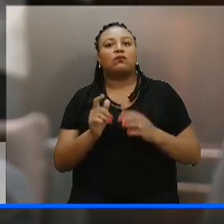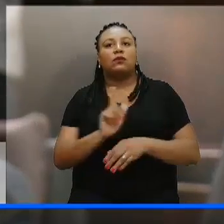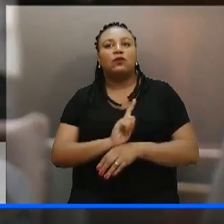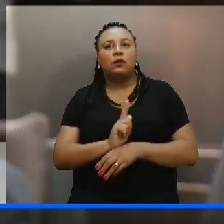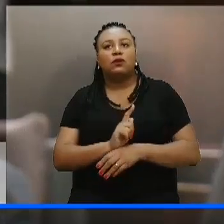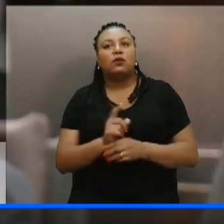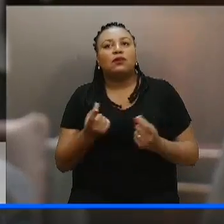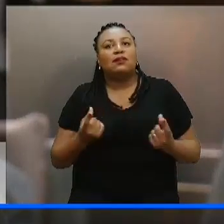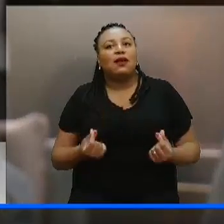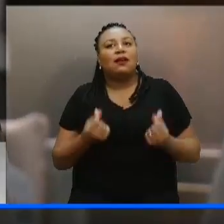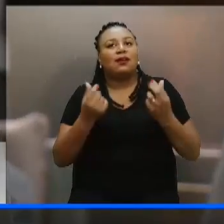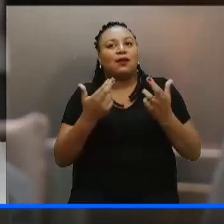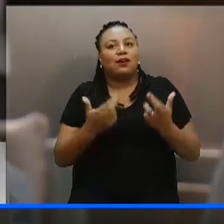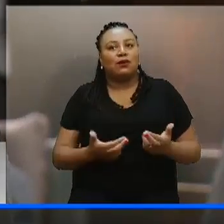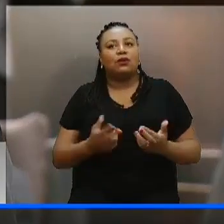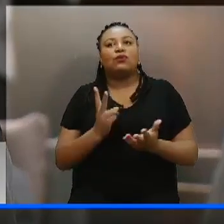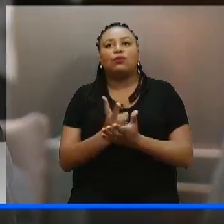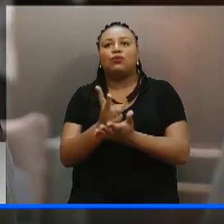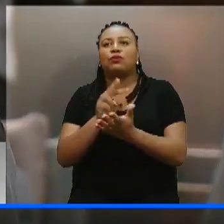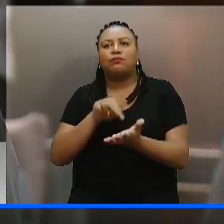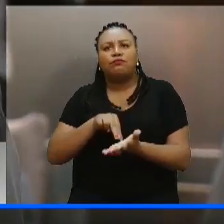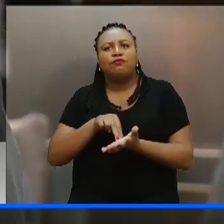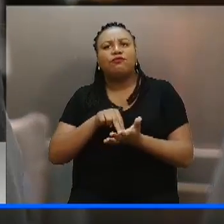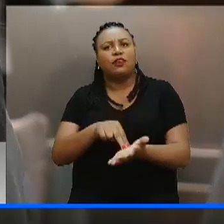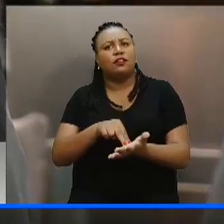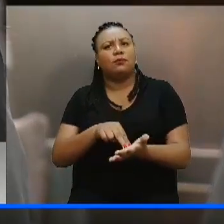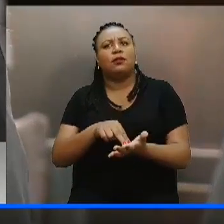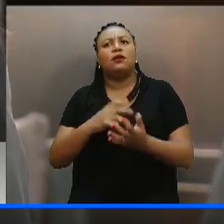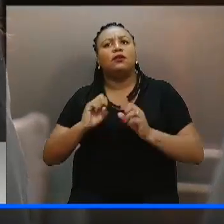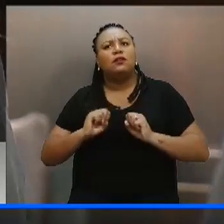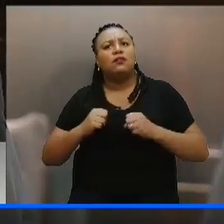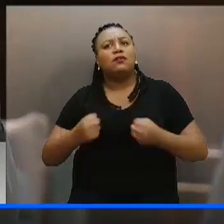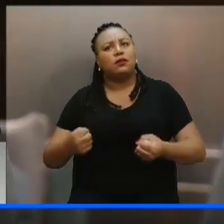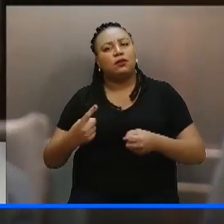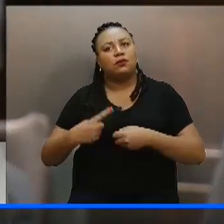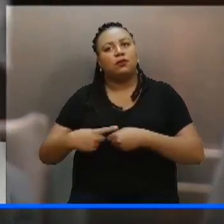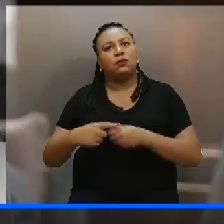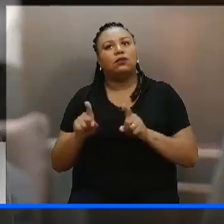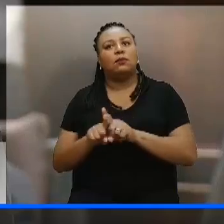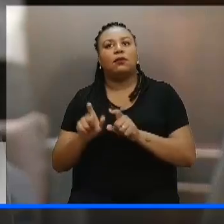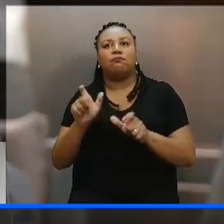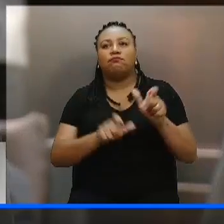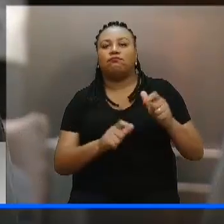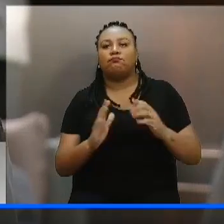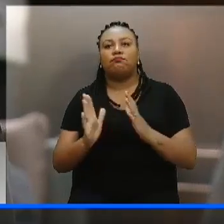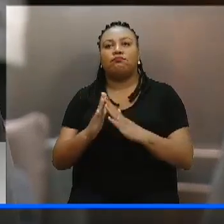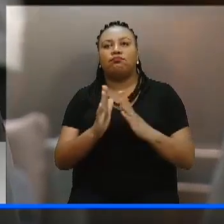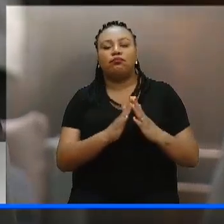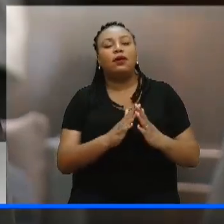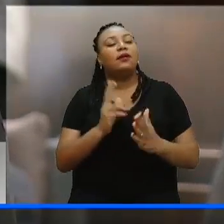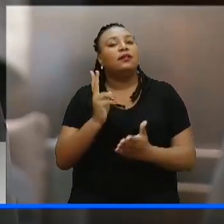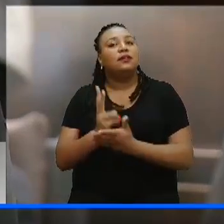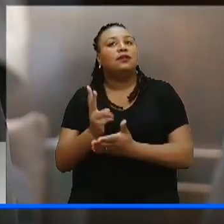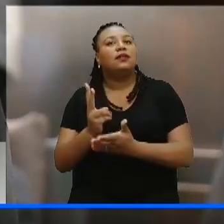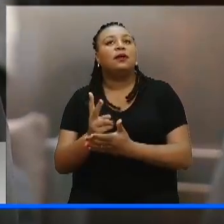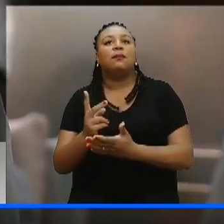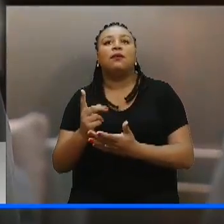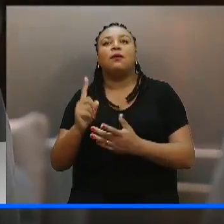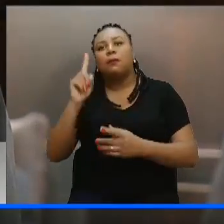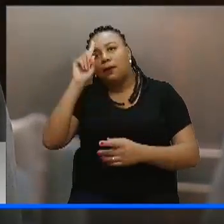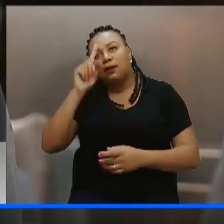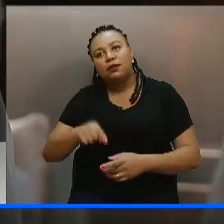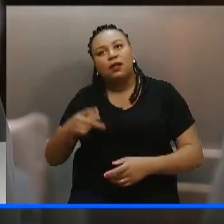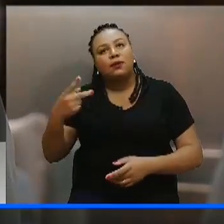região seguimos firme na defesa desses municípios e dos seus habitantes contem sempre com nosso mandato